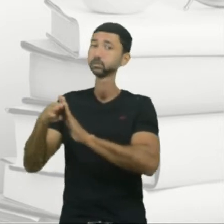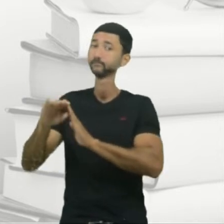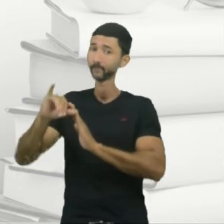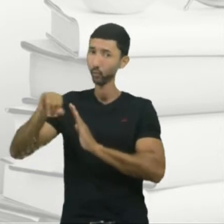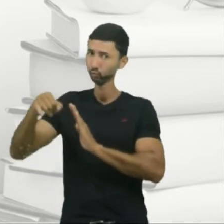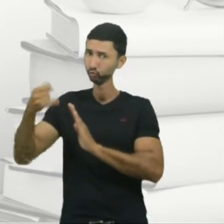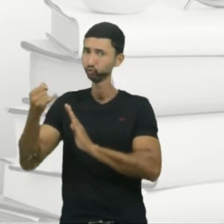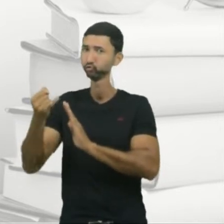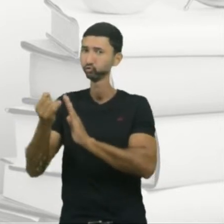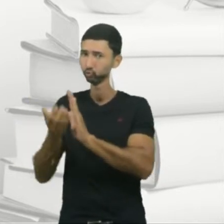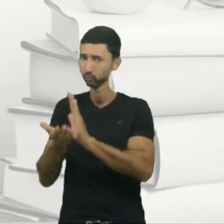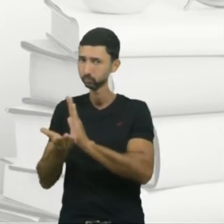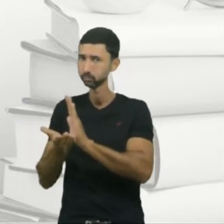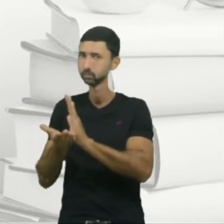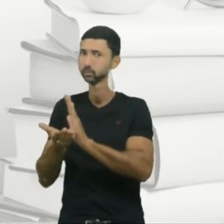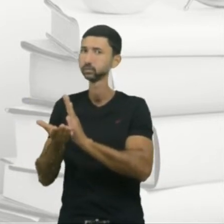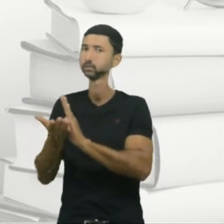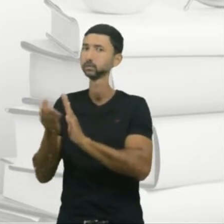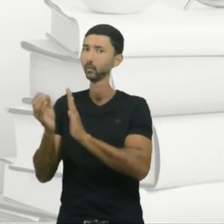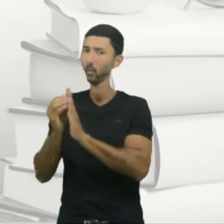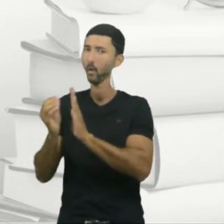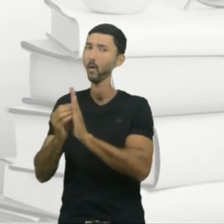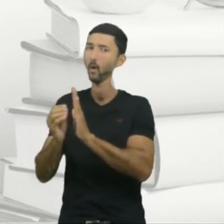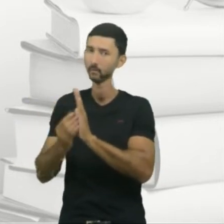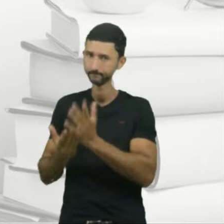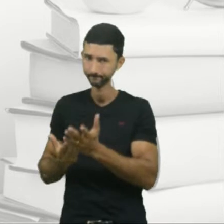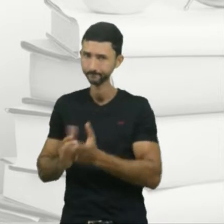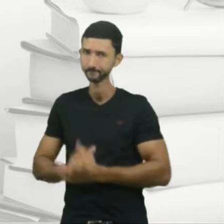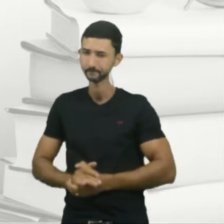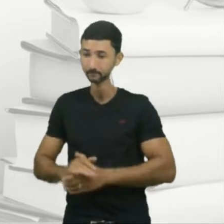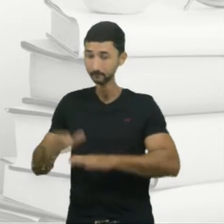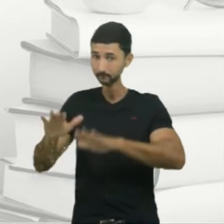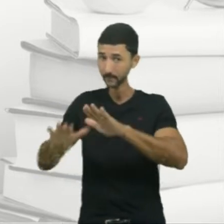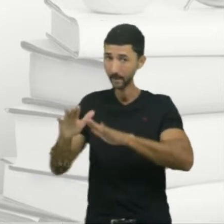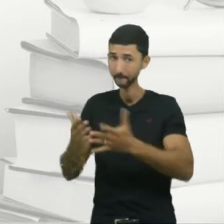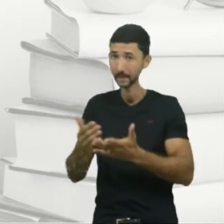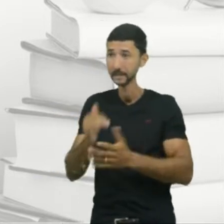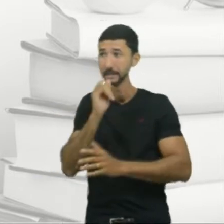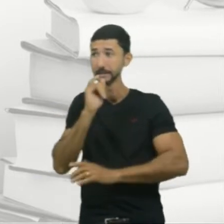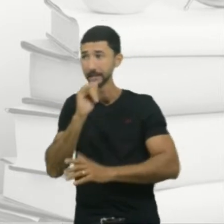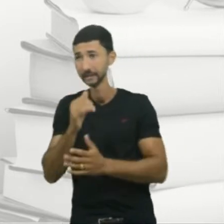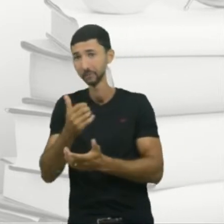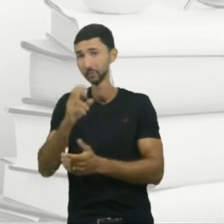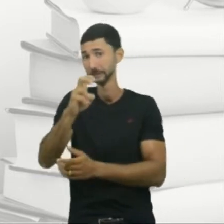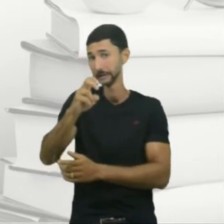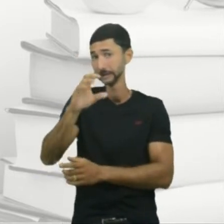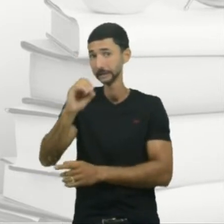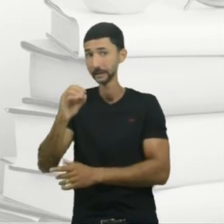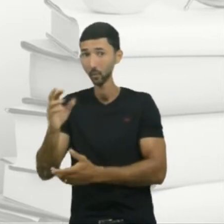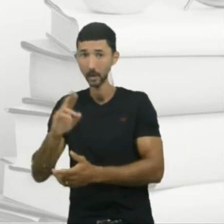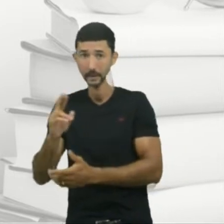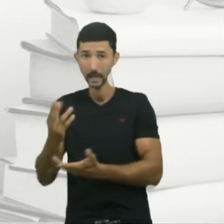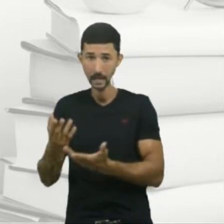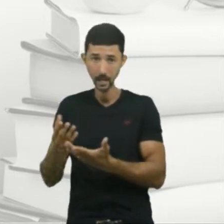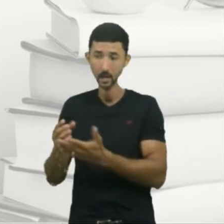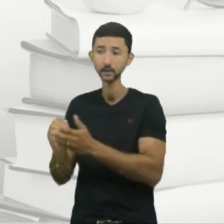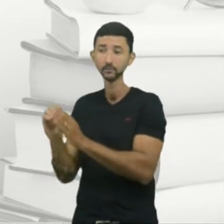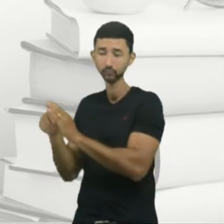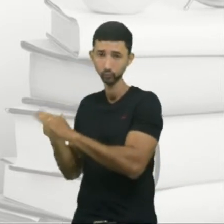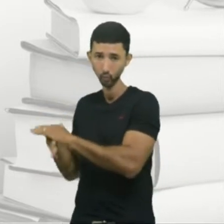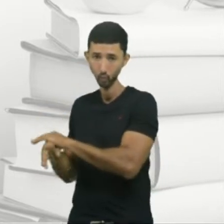que é depositado automaticamente, mas isso vai depender. Se você depositou 50, os juros, a